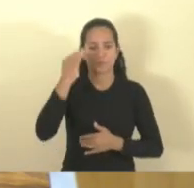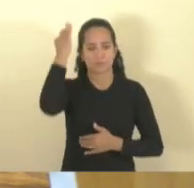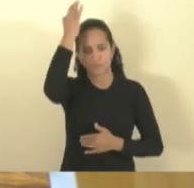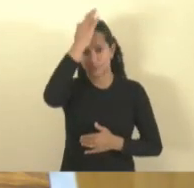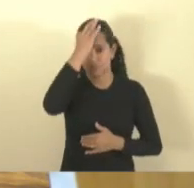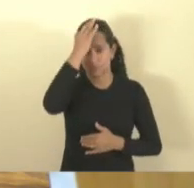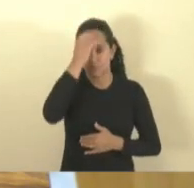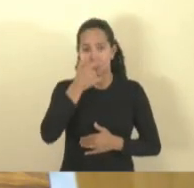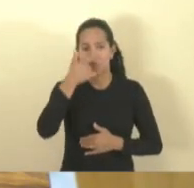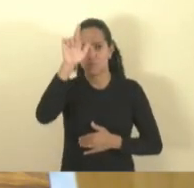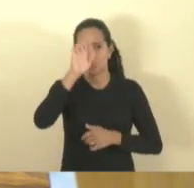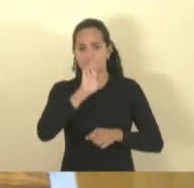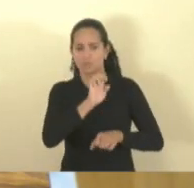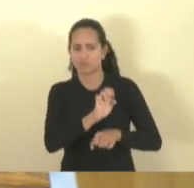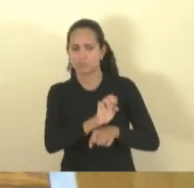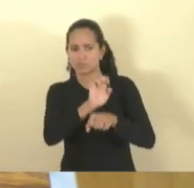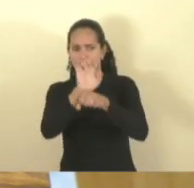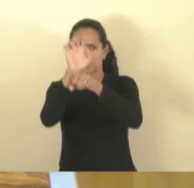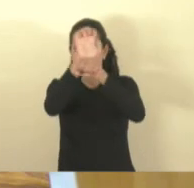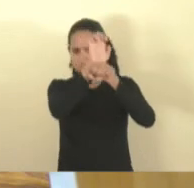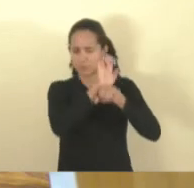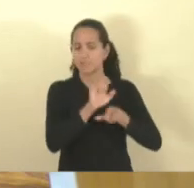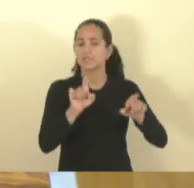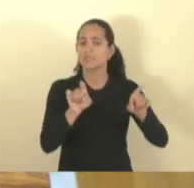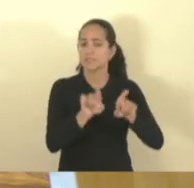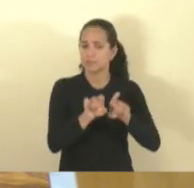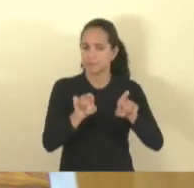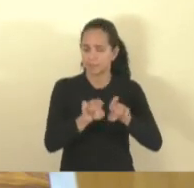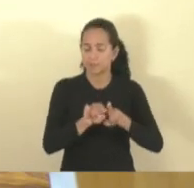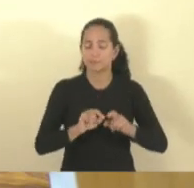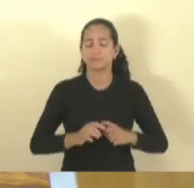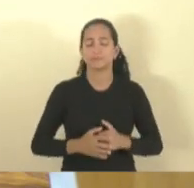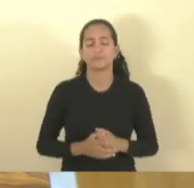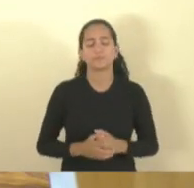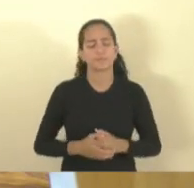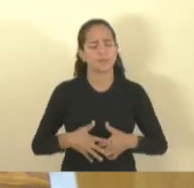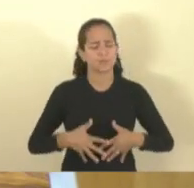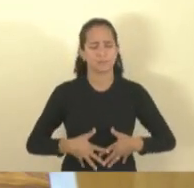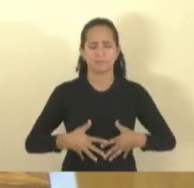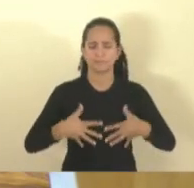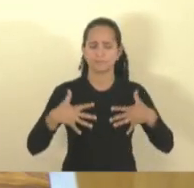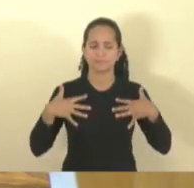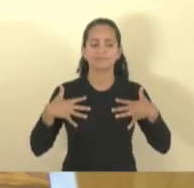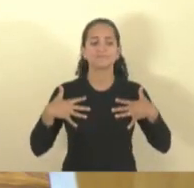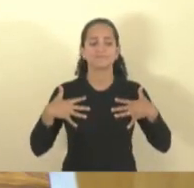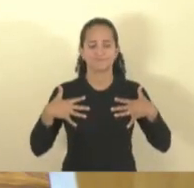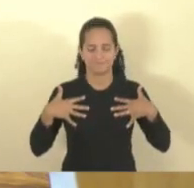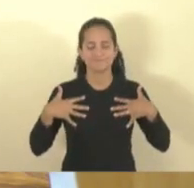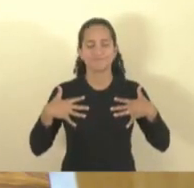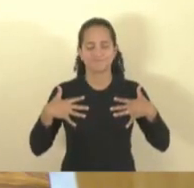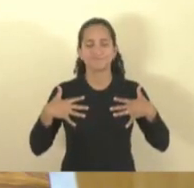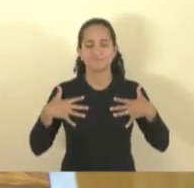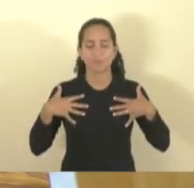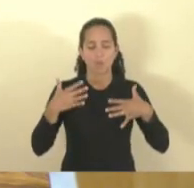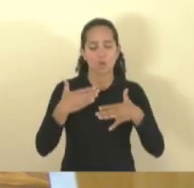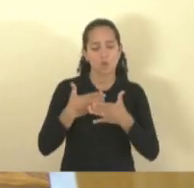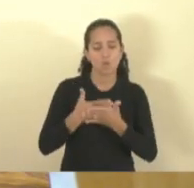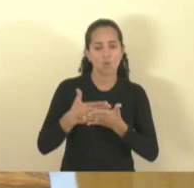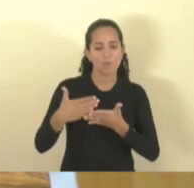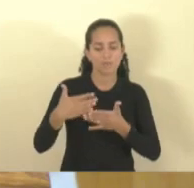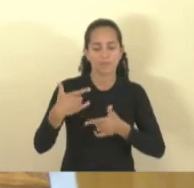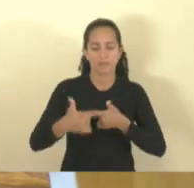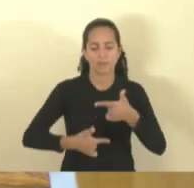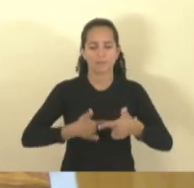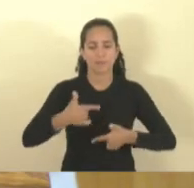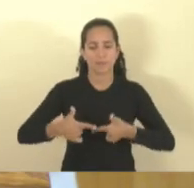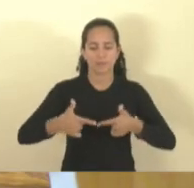estados, e que é uma honra ter sido minha porta de entrada para o serviço público.